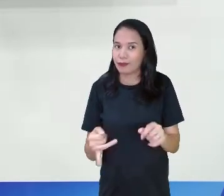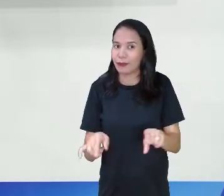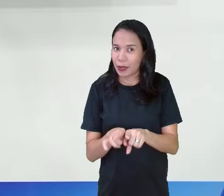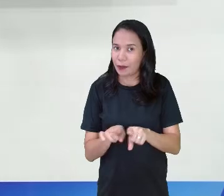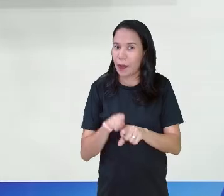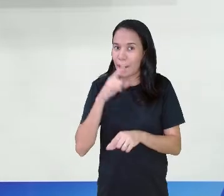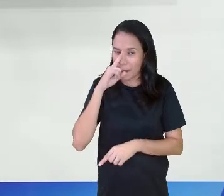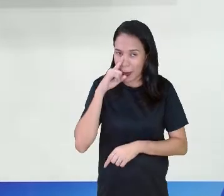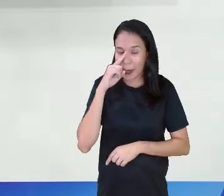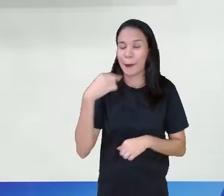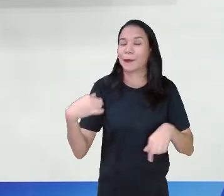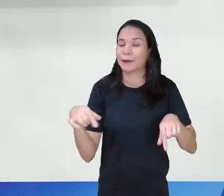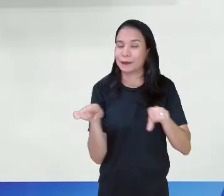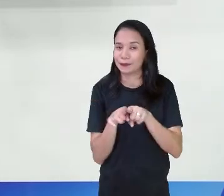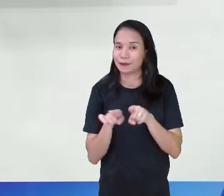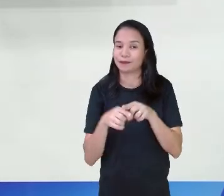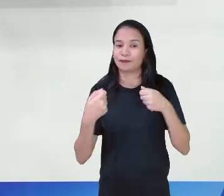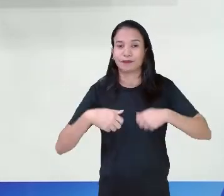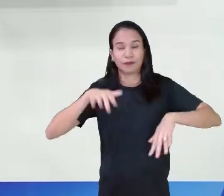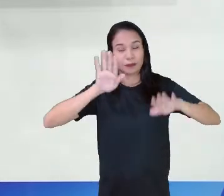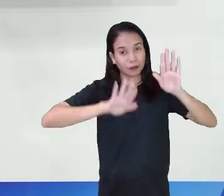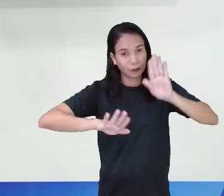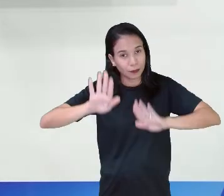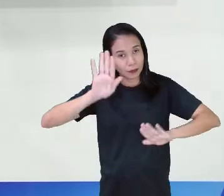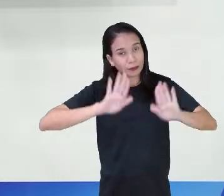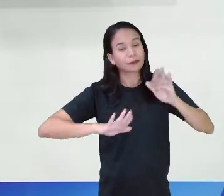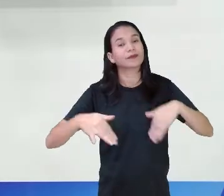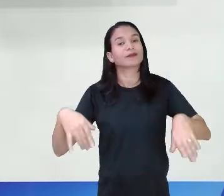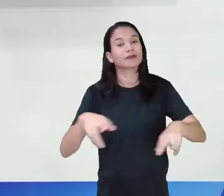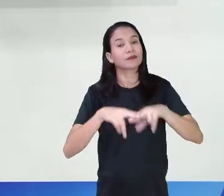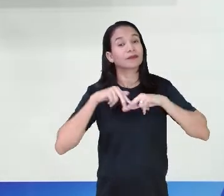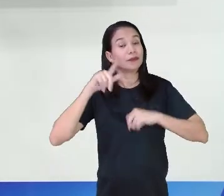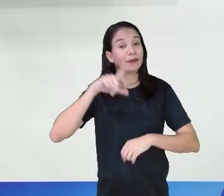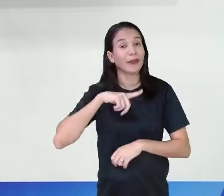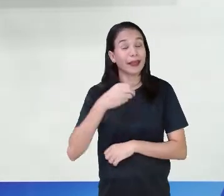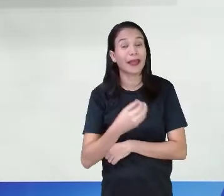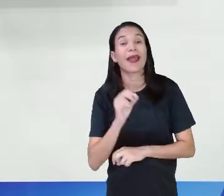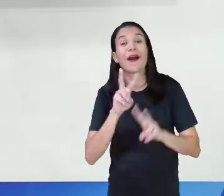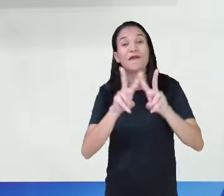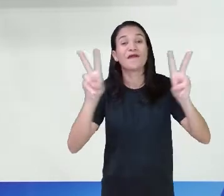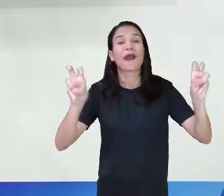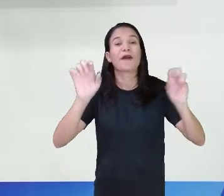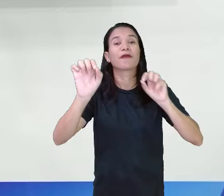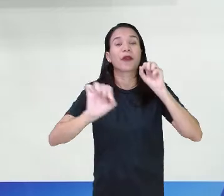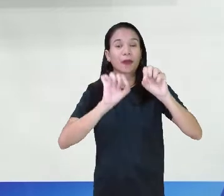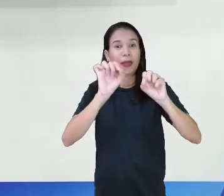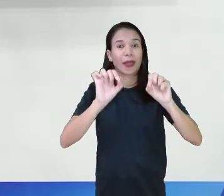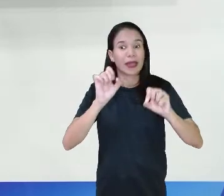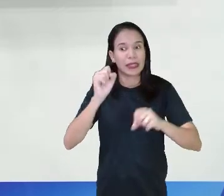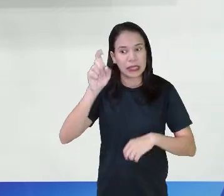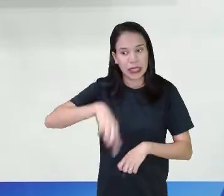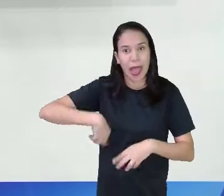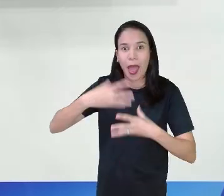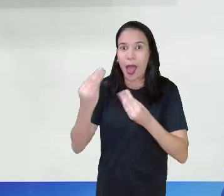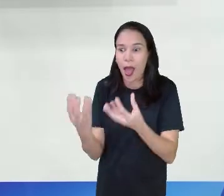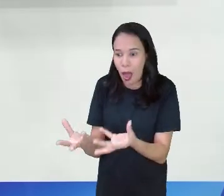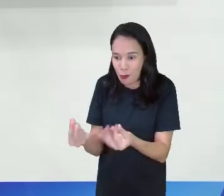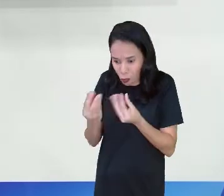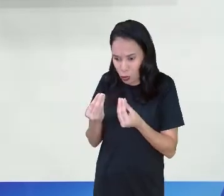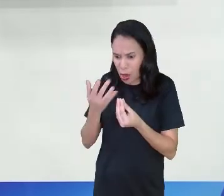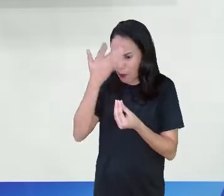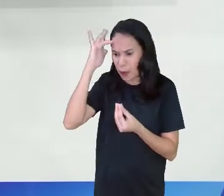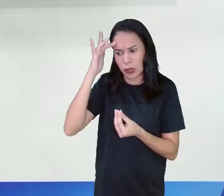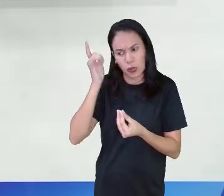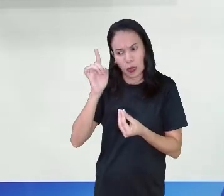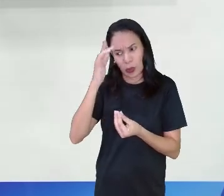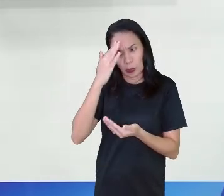redor. Então tem que ter cuidado, tá certo? Tem que ter cuidado, porque existe um ditado que diz assim, olha, que quando a esmola é grande,